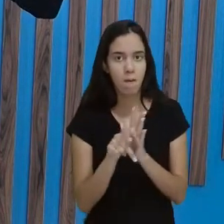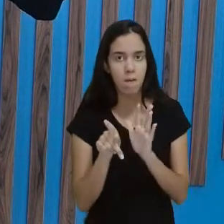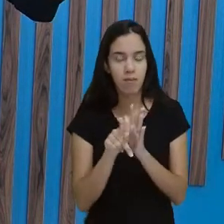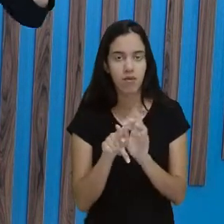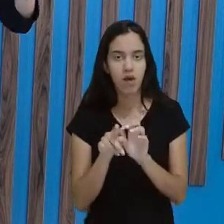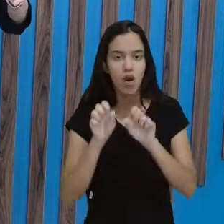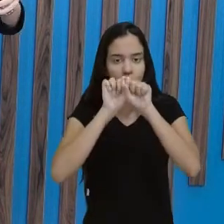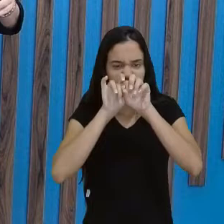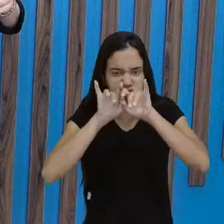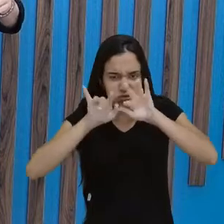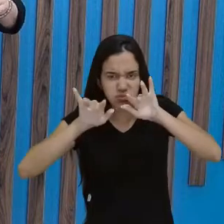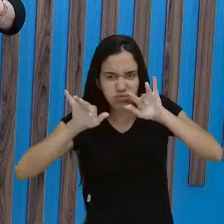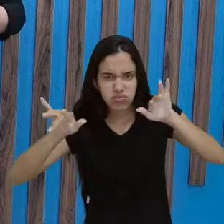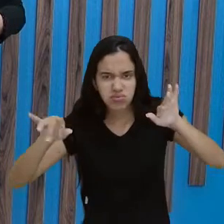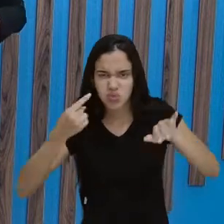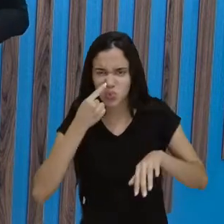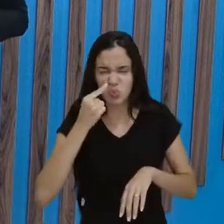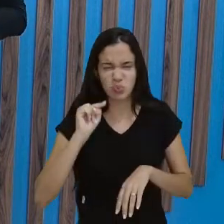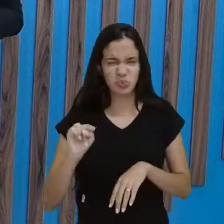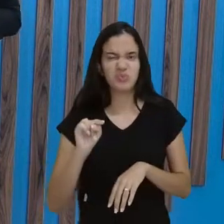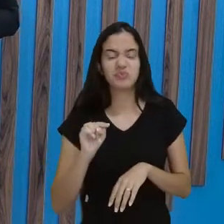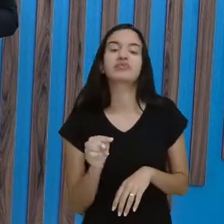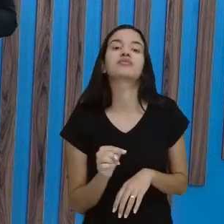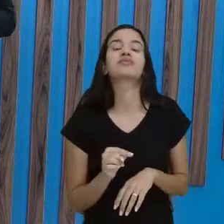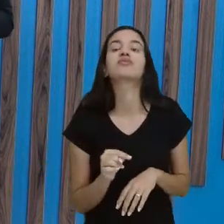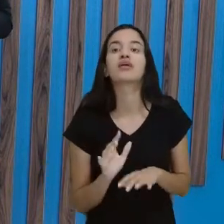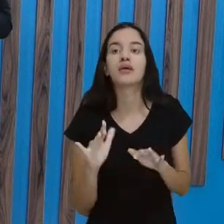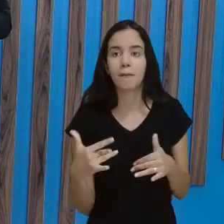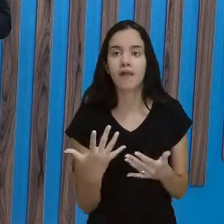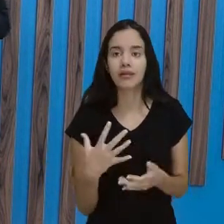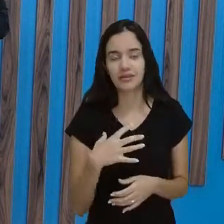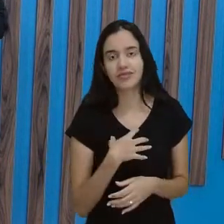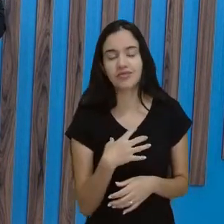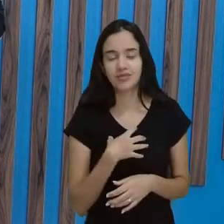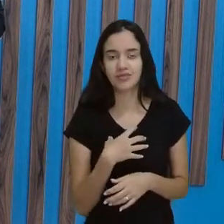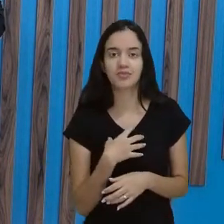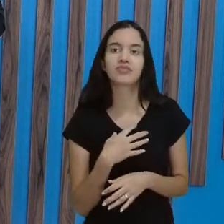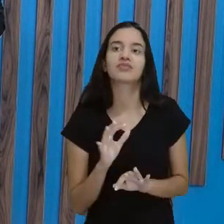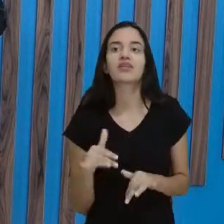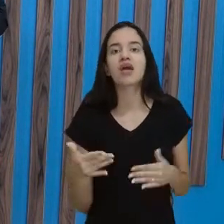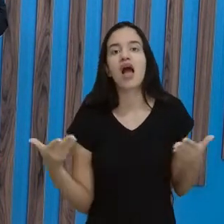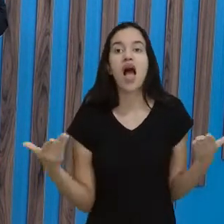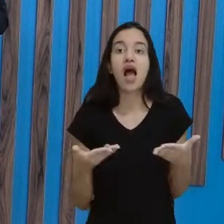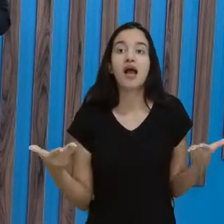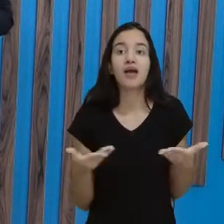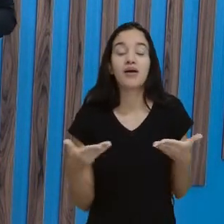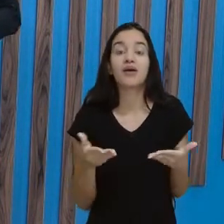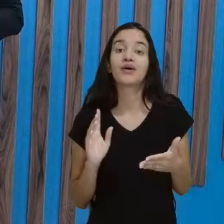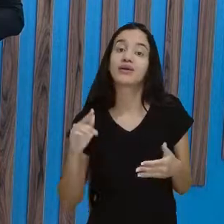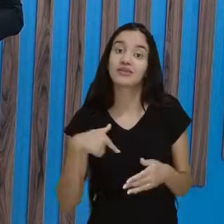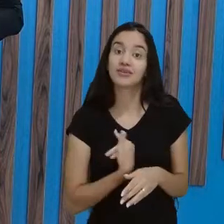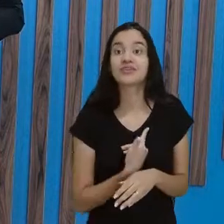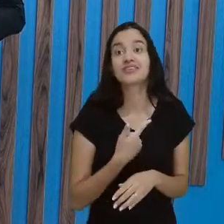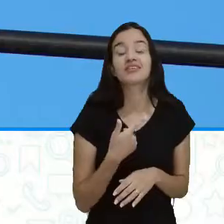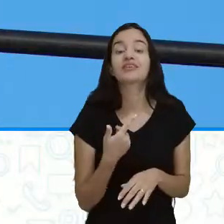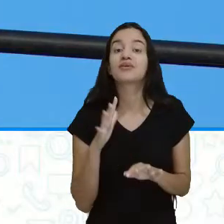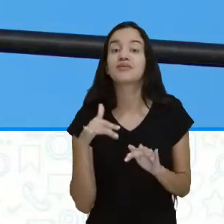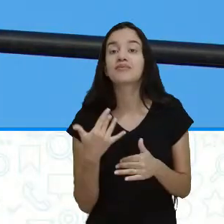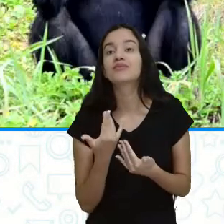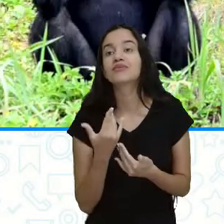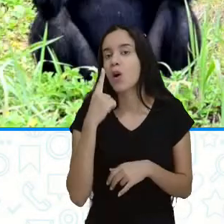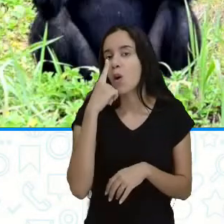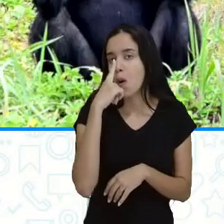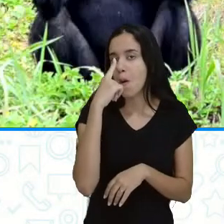mau cheiro e, ó, perna para que te quero. É dessa forma que ele se defende. Aqui temos uma